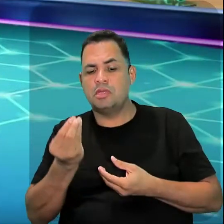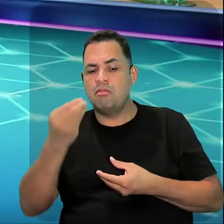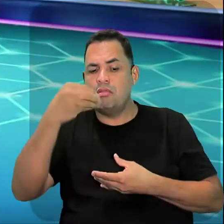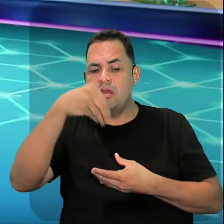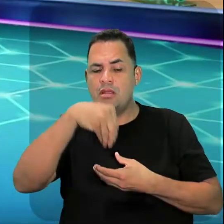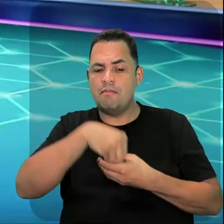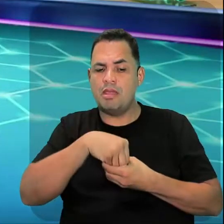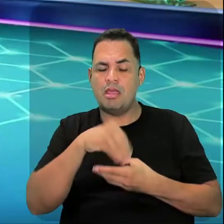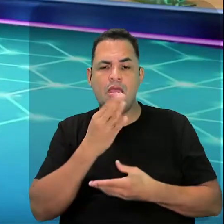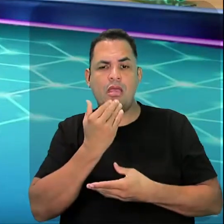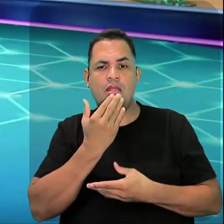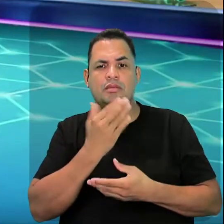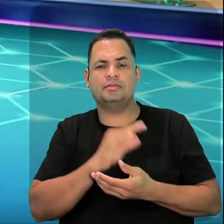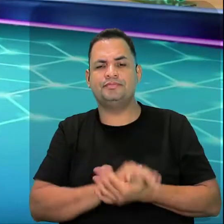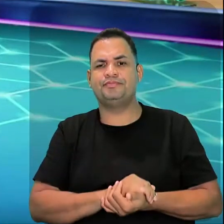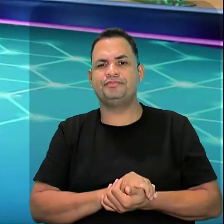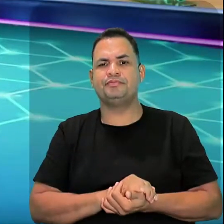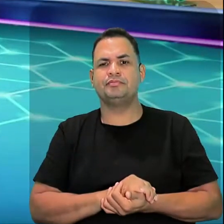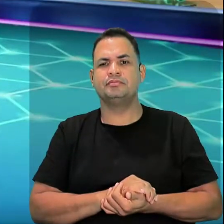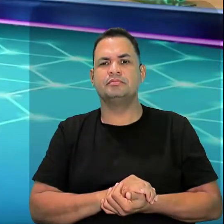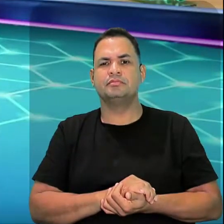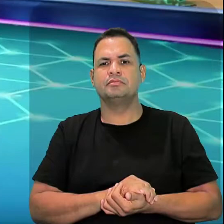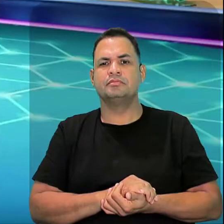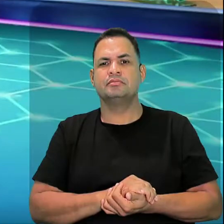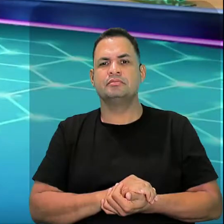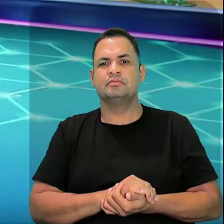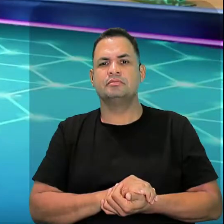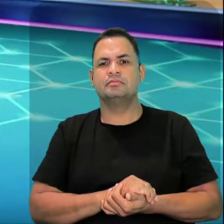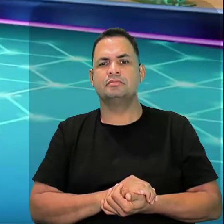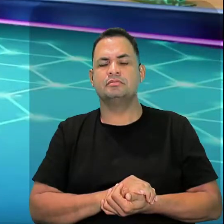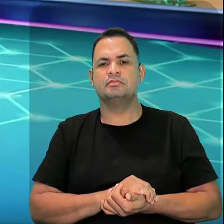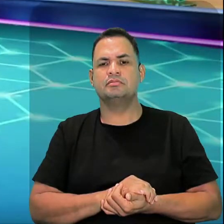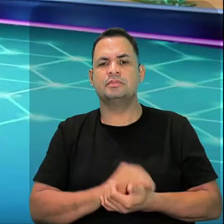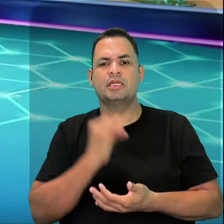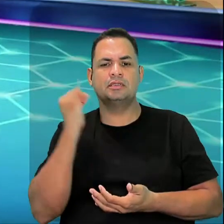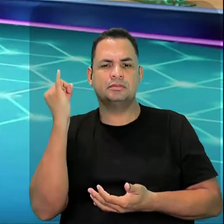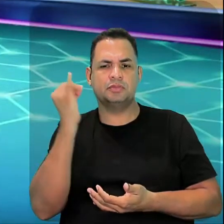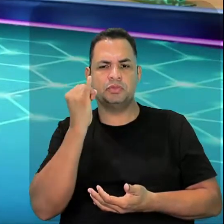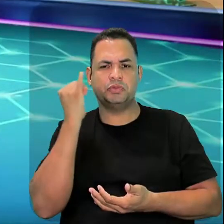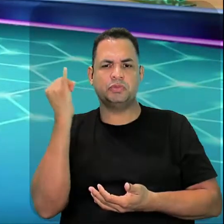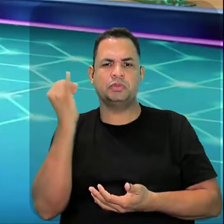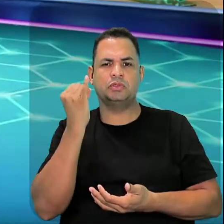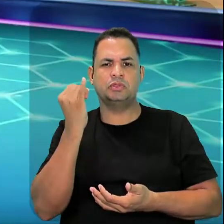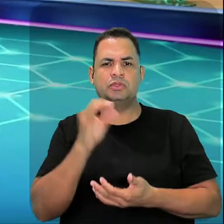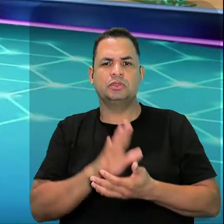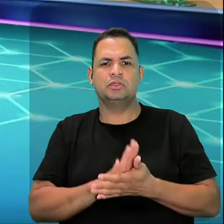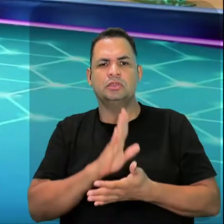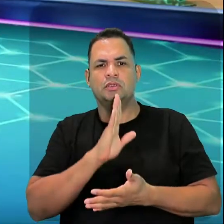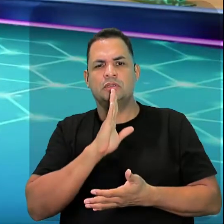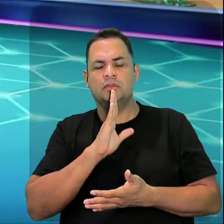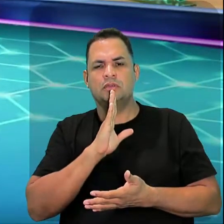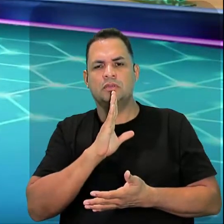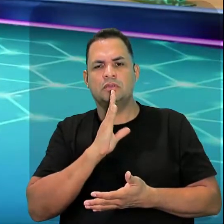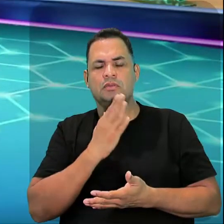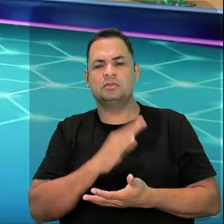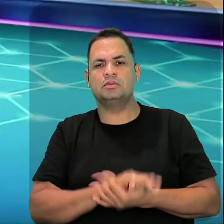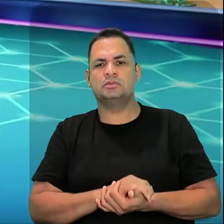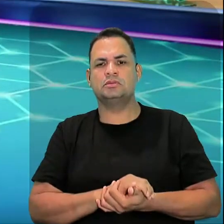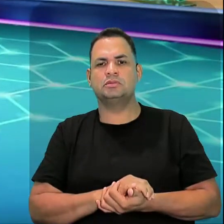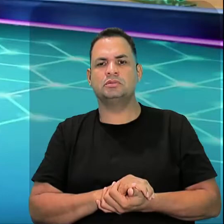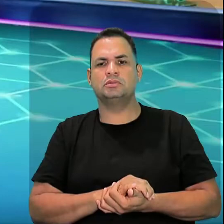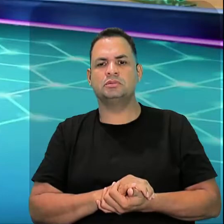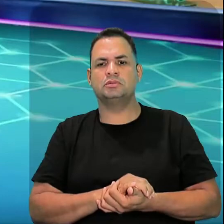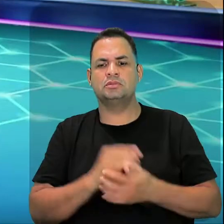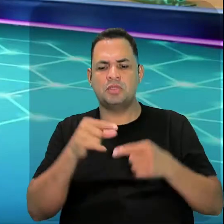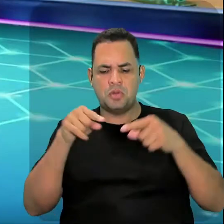dentro. Você guarde qualquer coisa, menos alimento. Então é muito importante a gente conhecer. Às vezes a gente compra